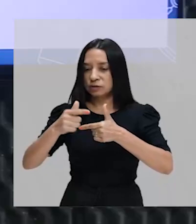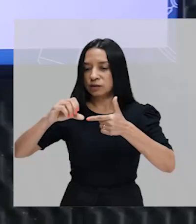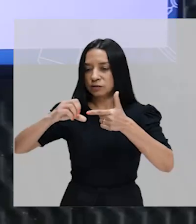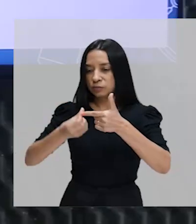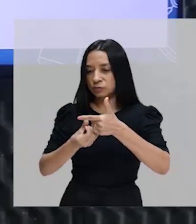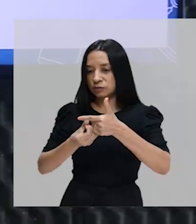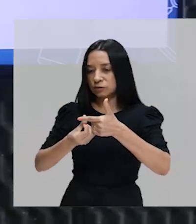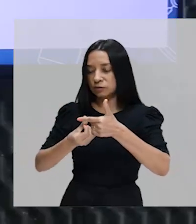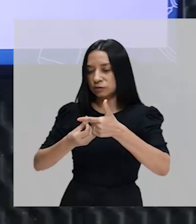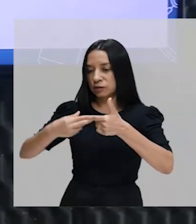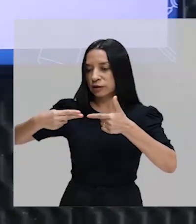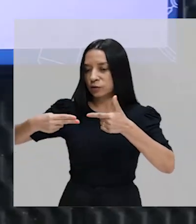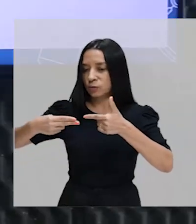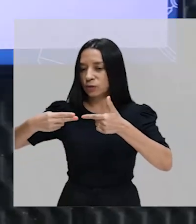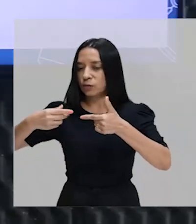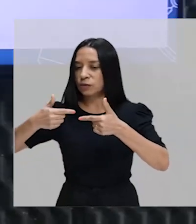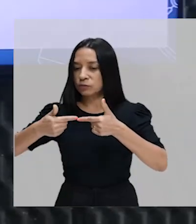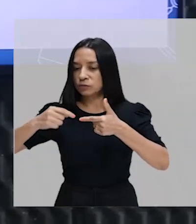encontra